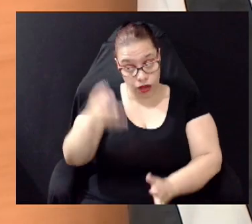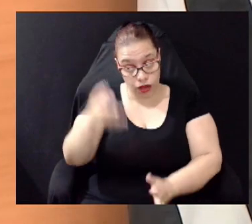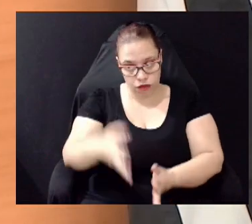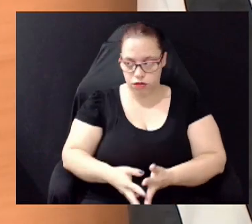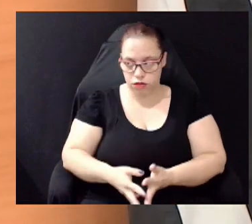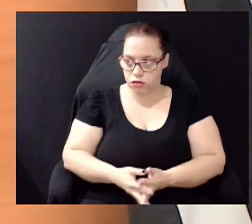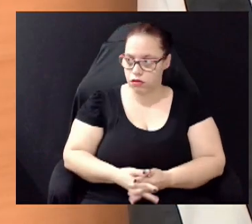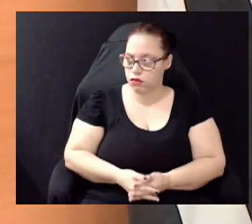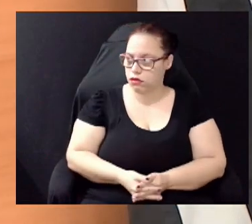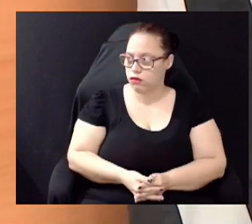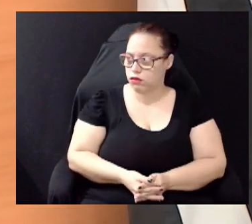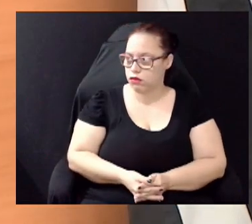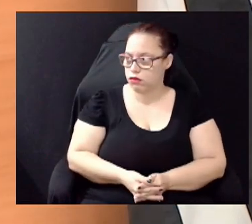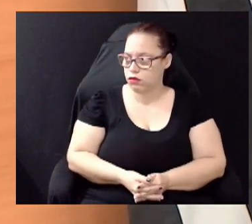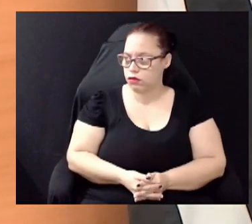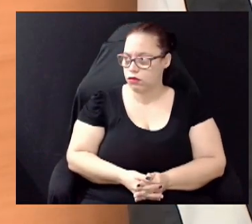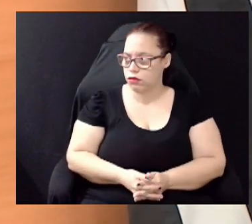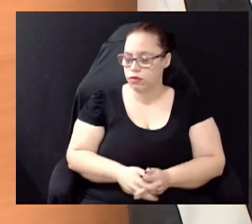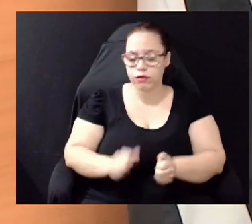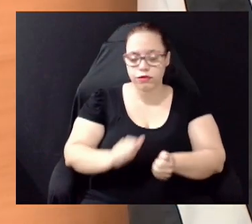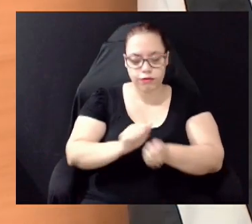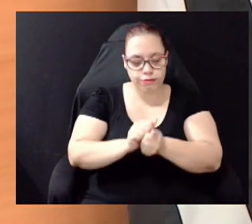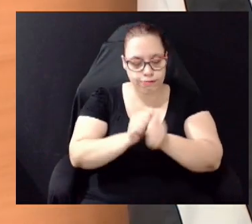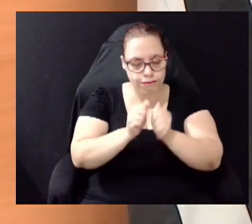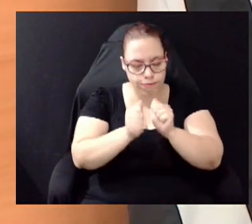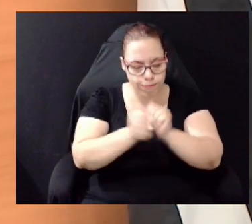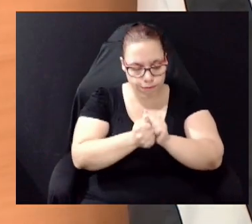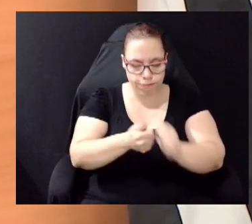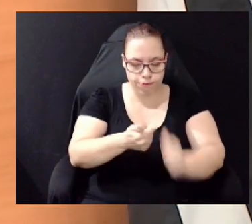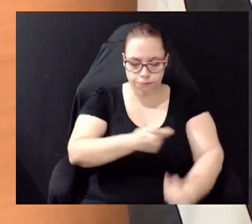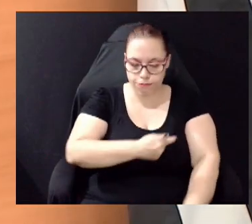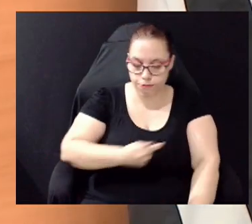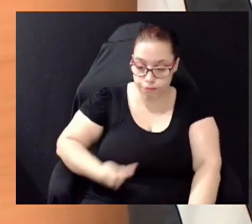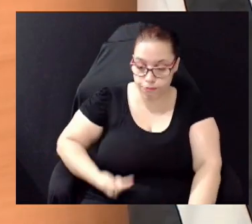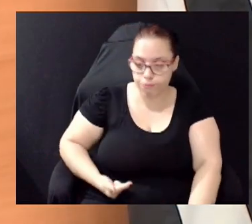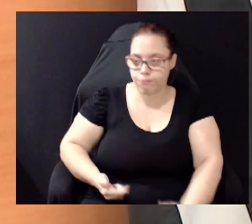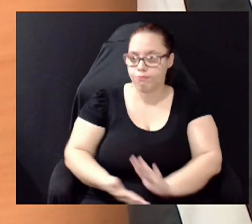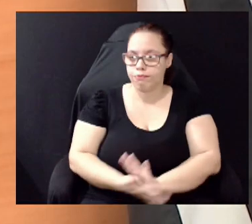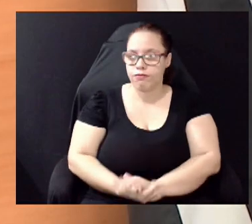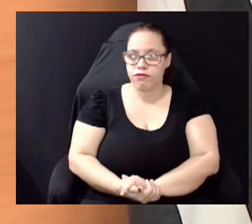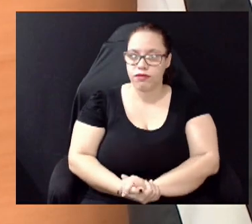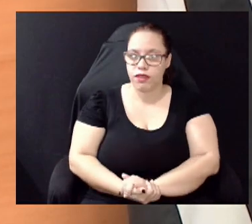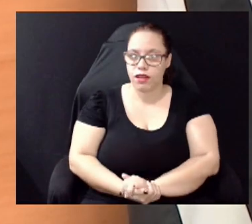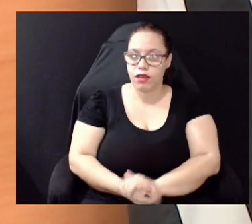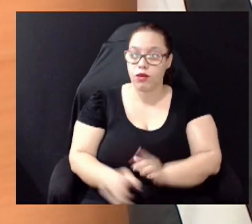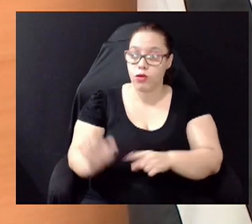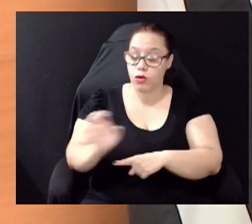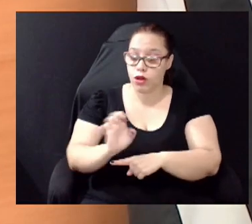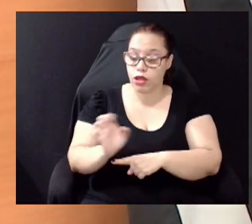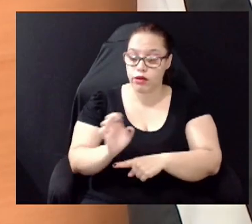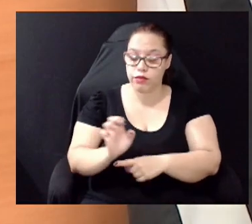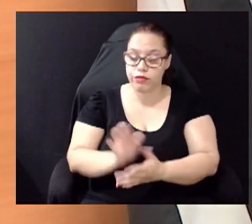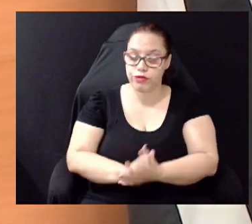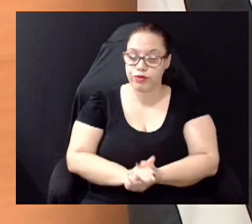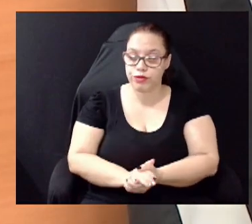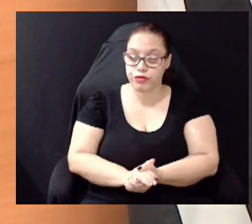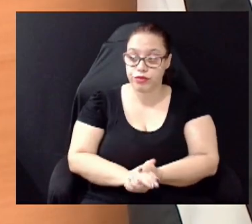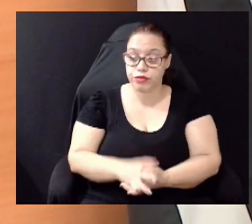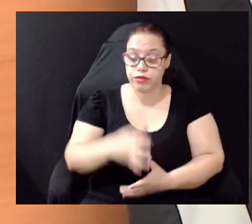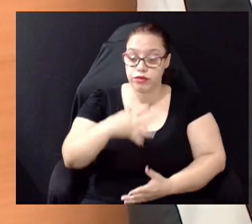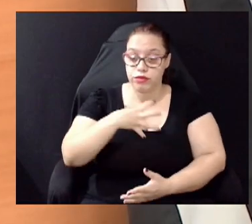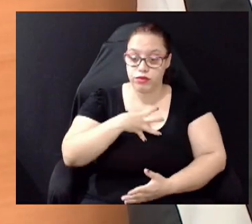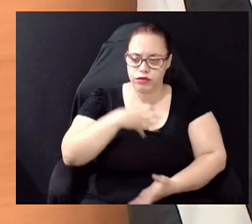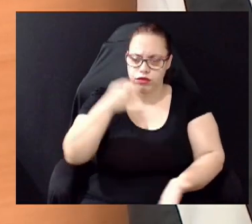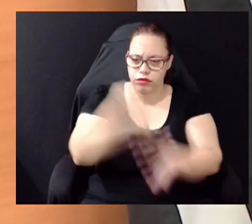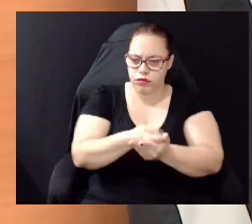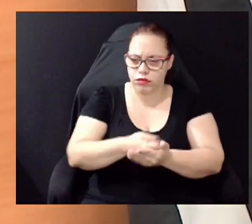apertar, arrochar os governamentais, os governos do município, os governos do estado, para que eles se sintam na obrigação de cuidar de